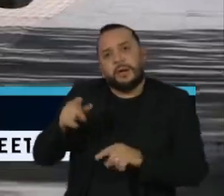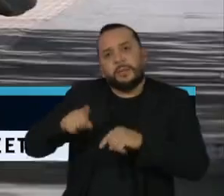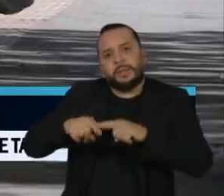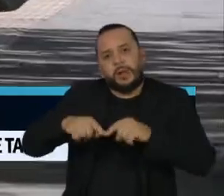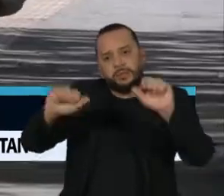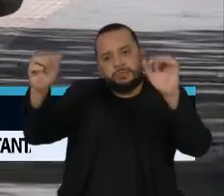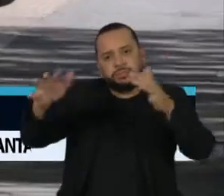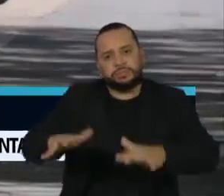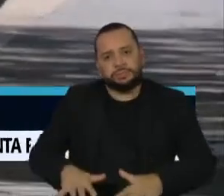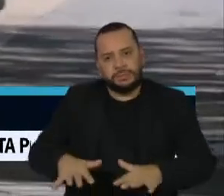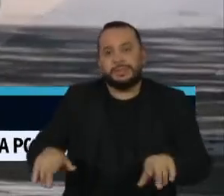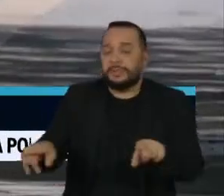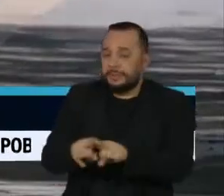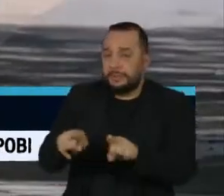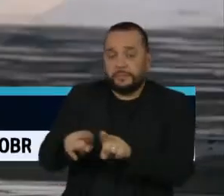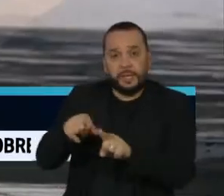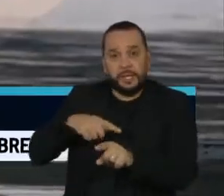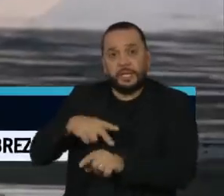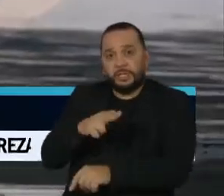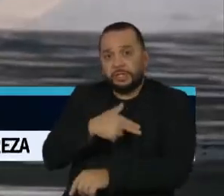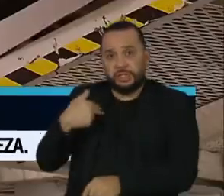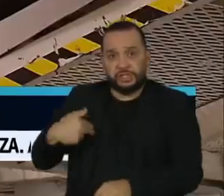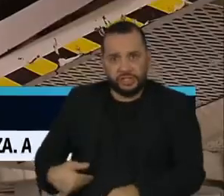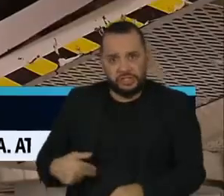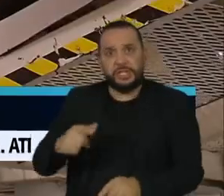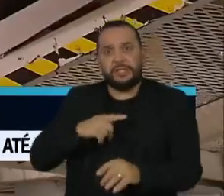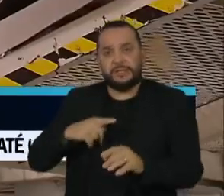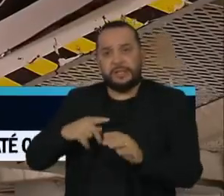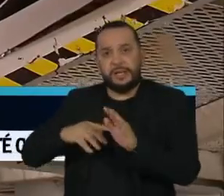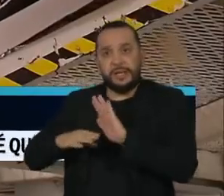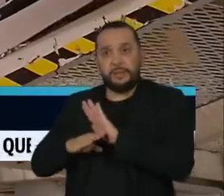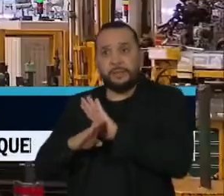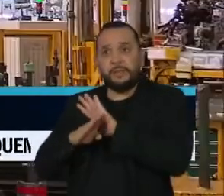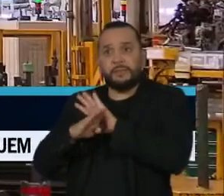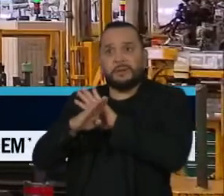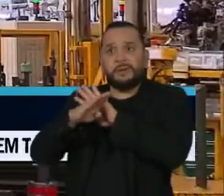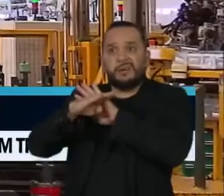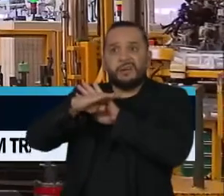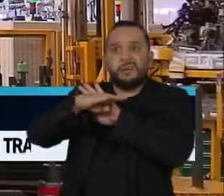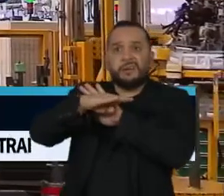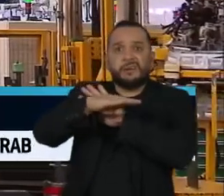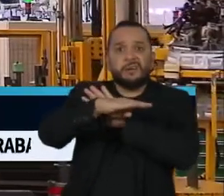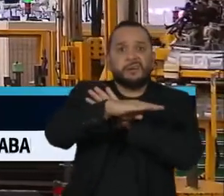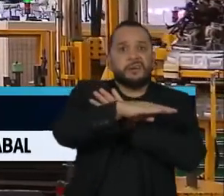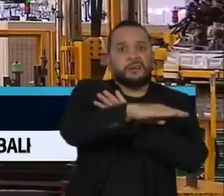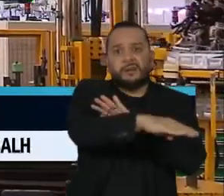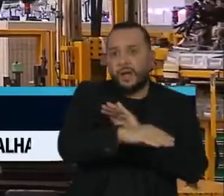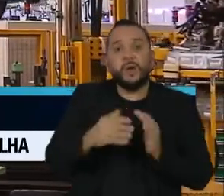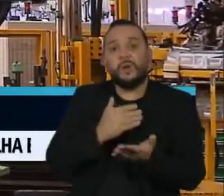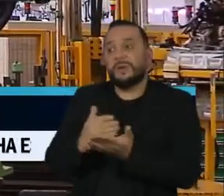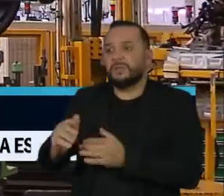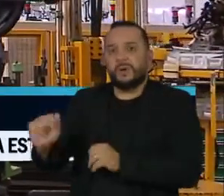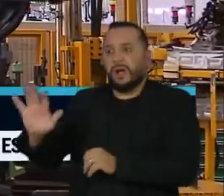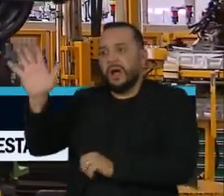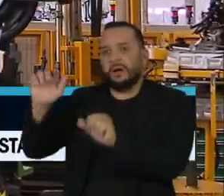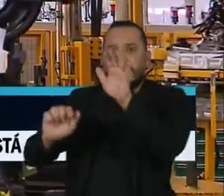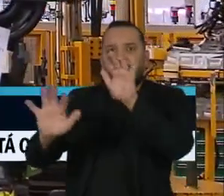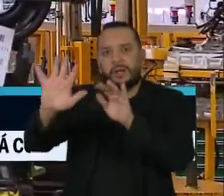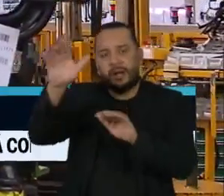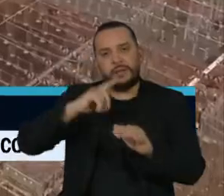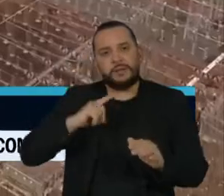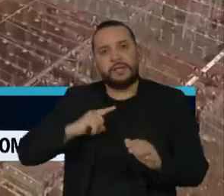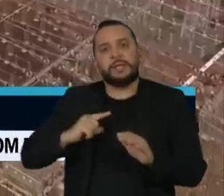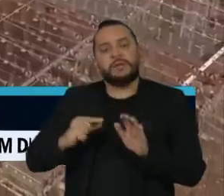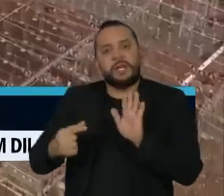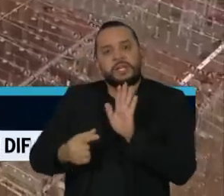enfrenta uma desaceleração que se espalha pela Europa resultado aumento de preços de uma série de produto é de